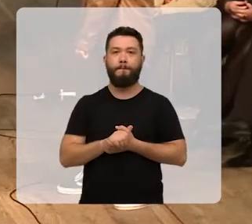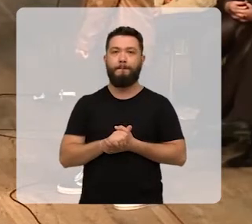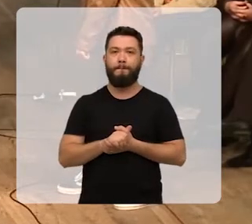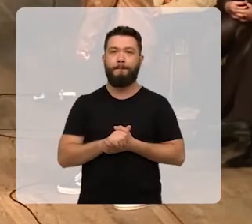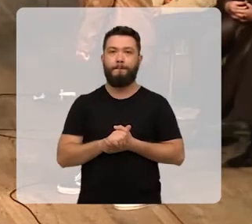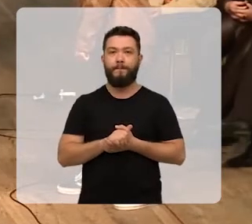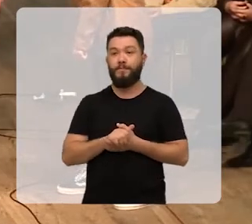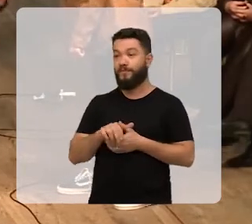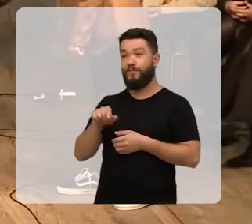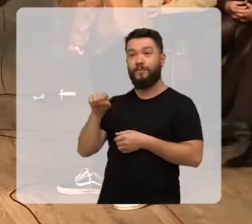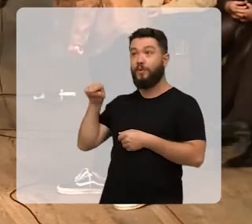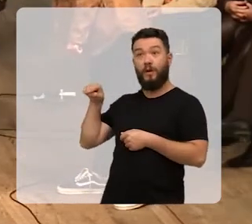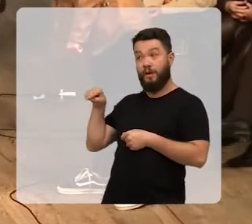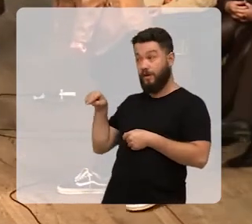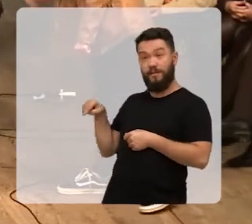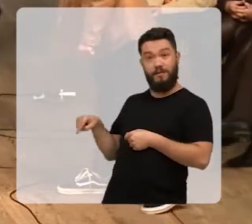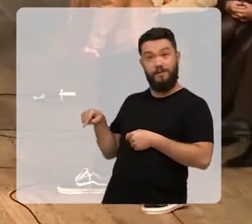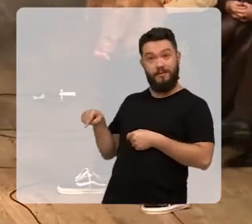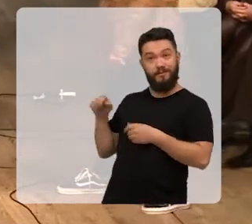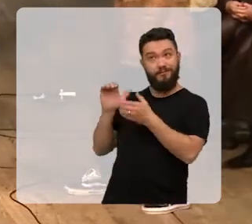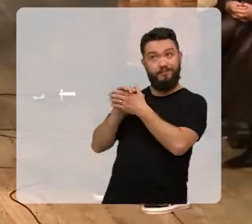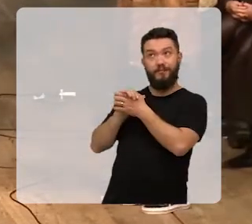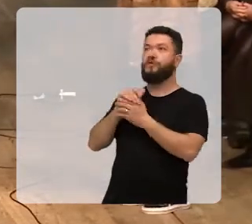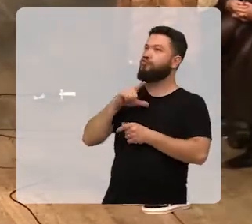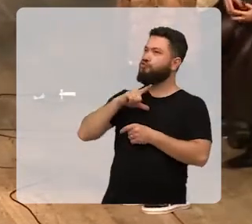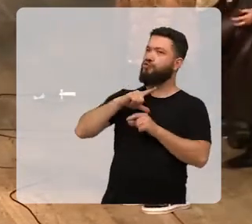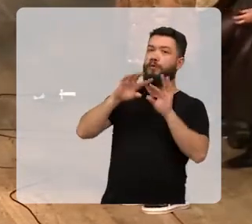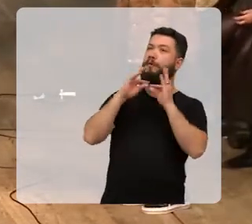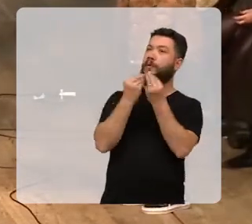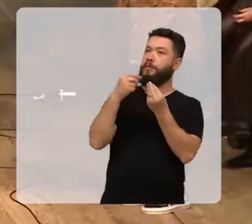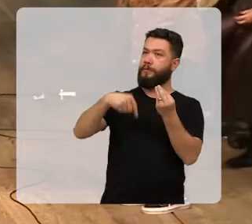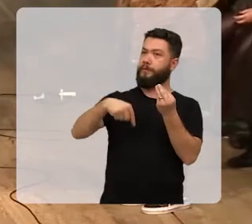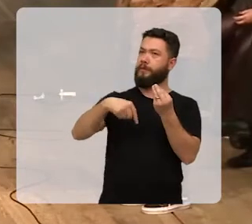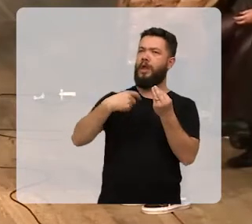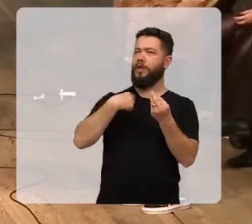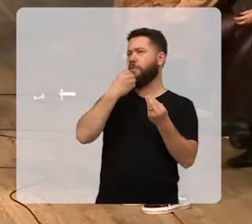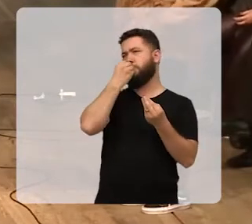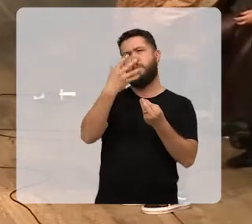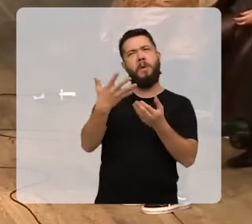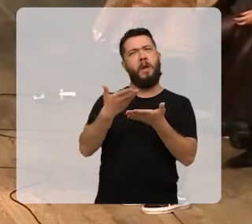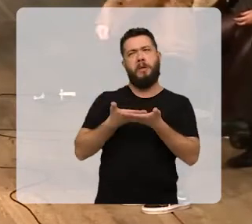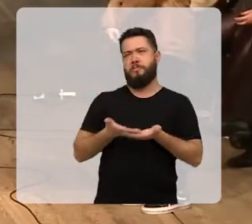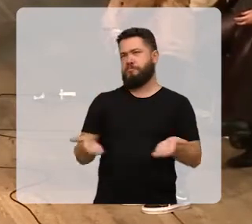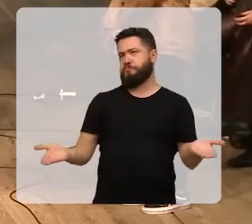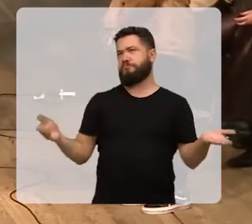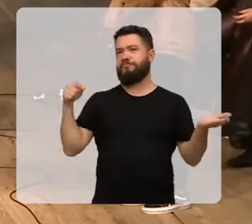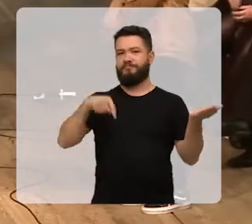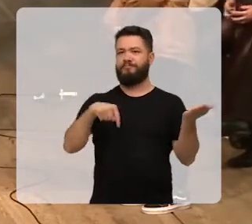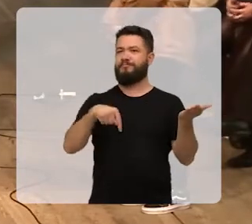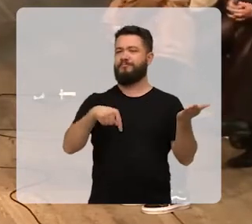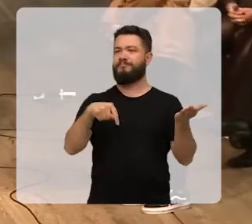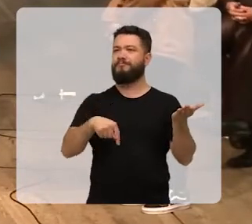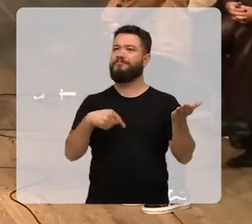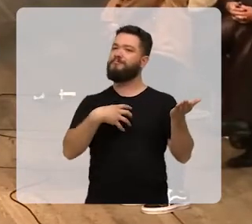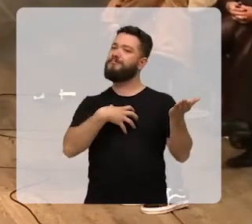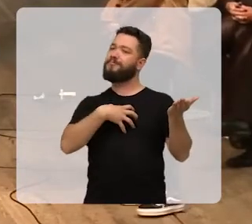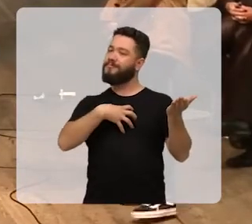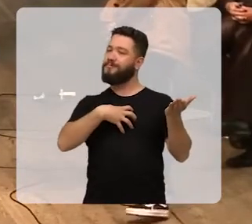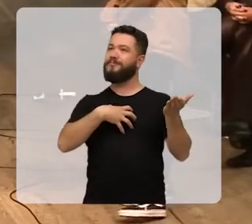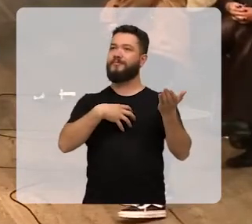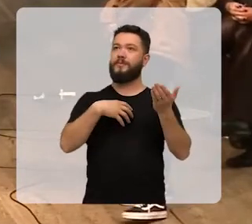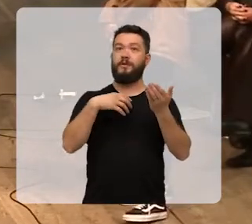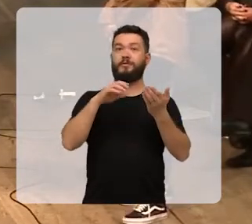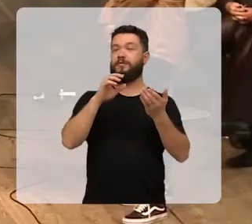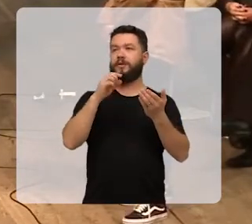John tinha família aqui então eu fui muito bem recebida e também eu já falava